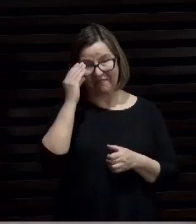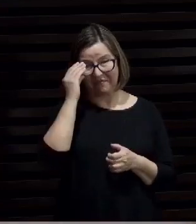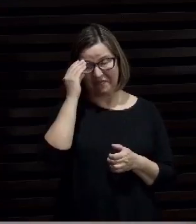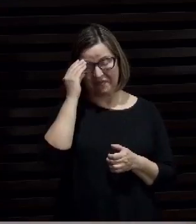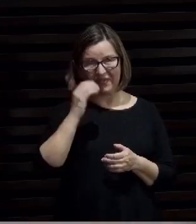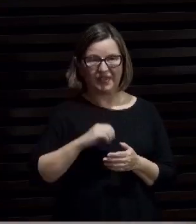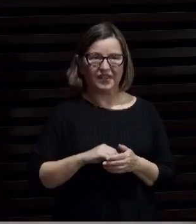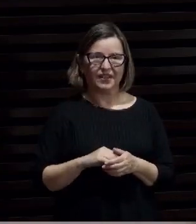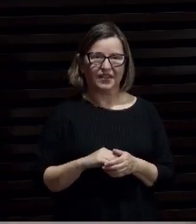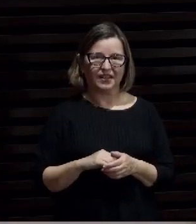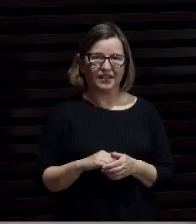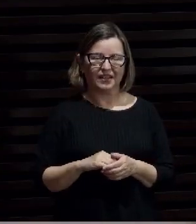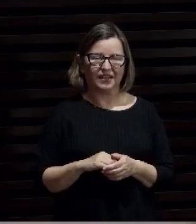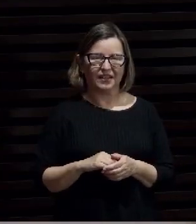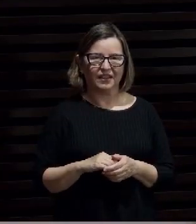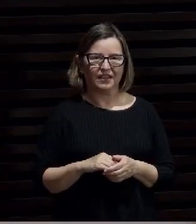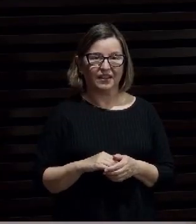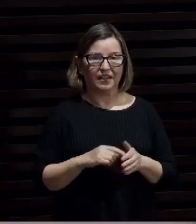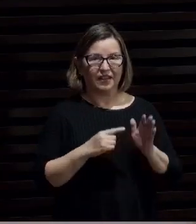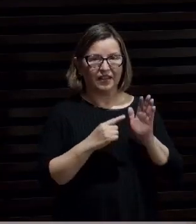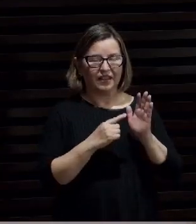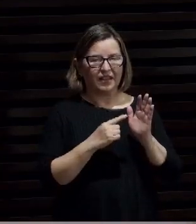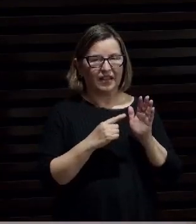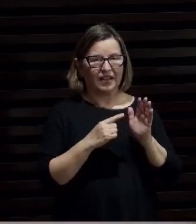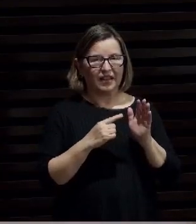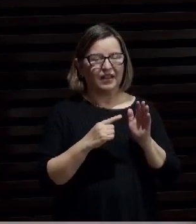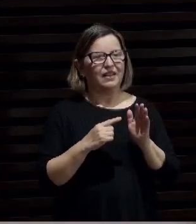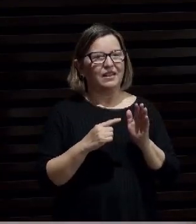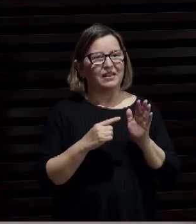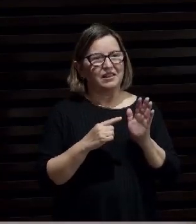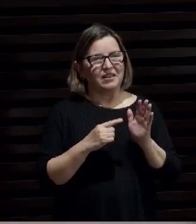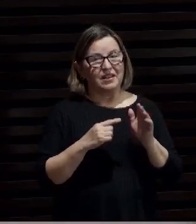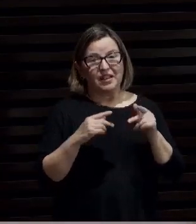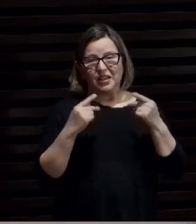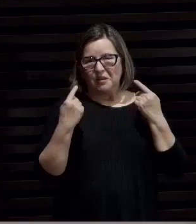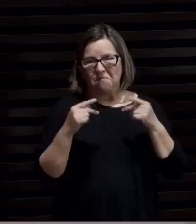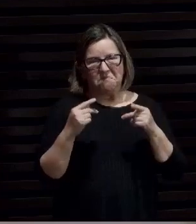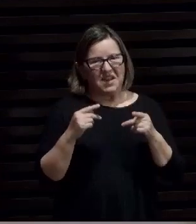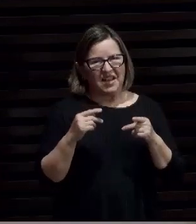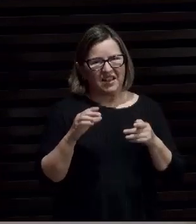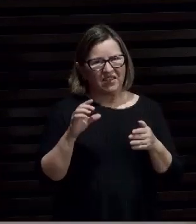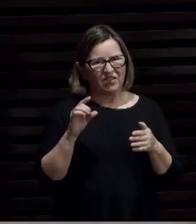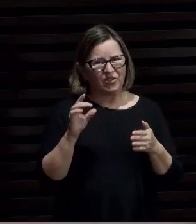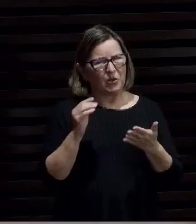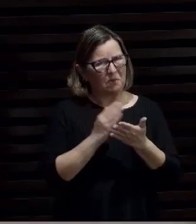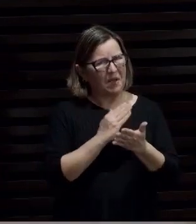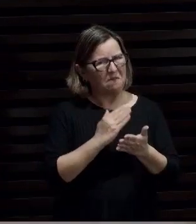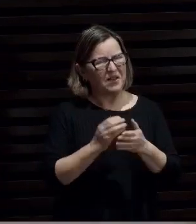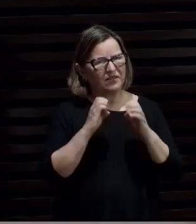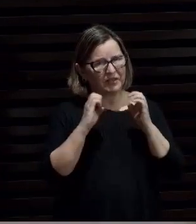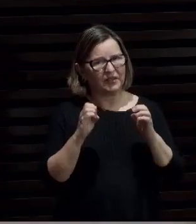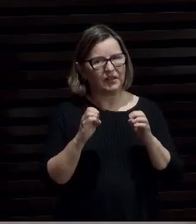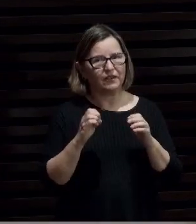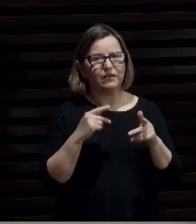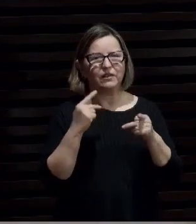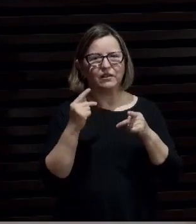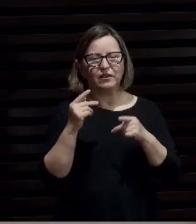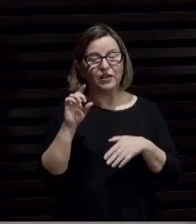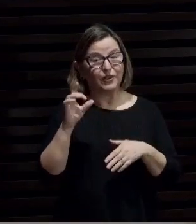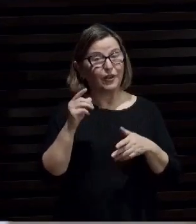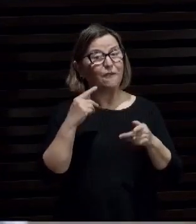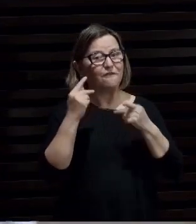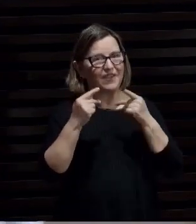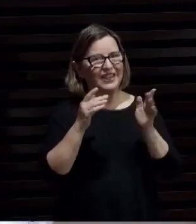ele apresenta apenas metade do evangelho. Ele diz que Jesus morreu pelos nossos pecados. É verdade.